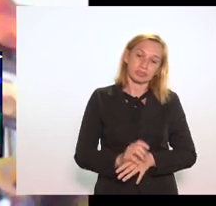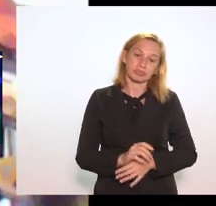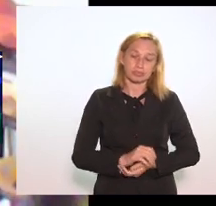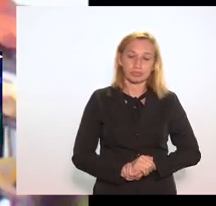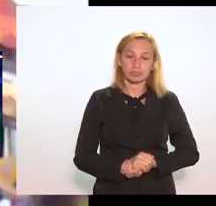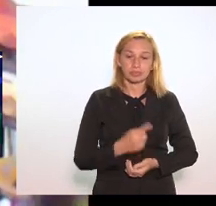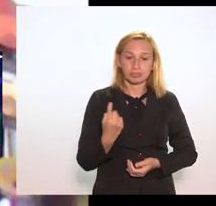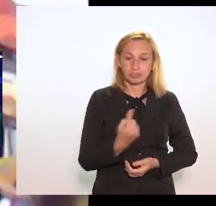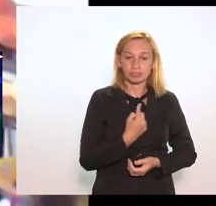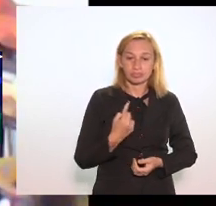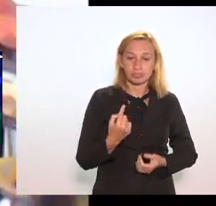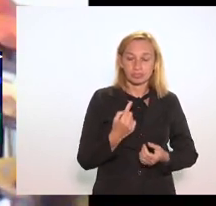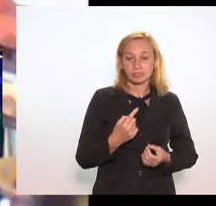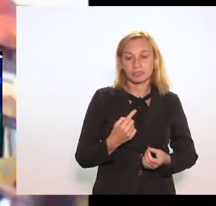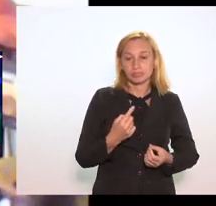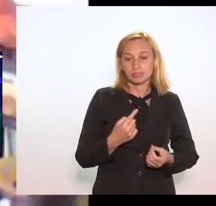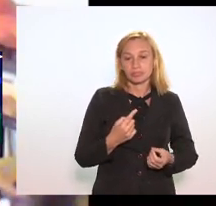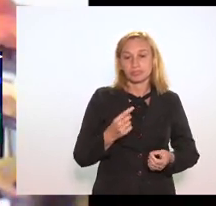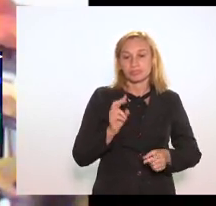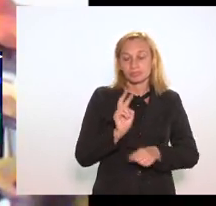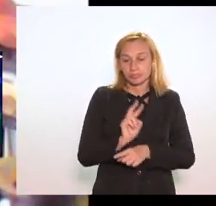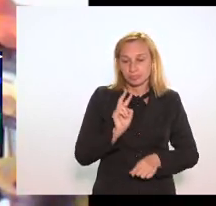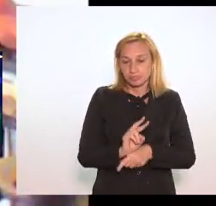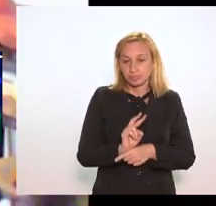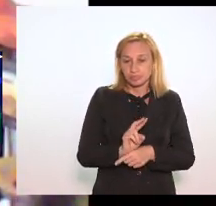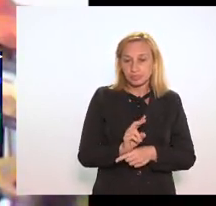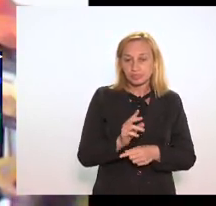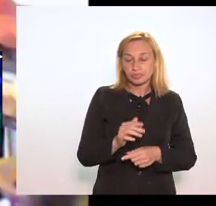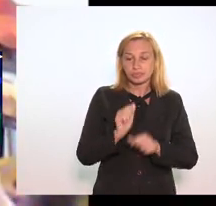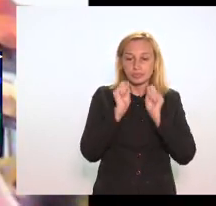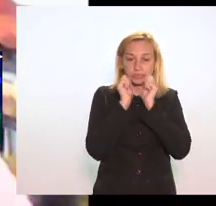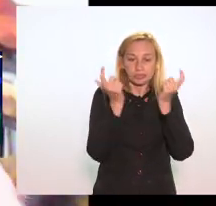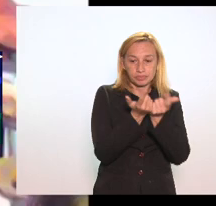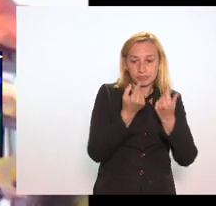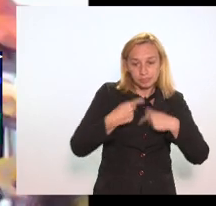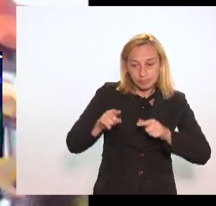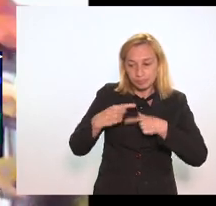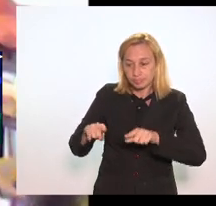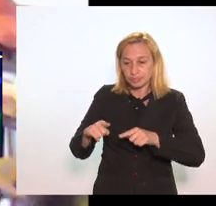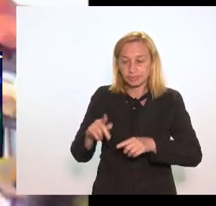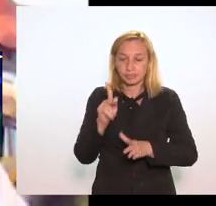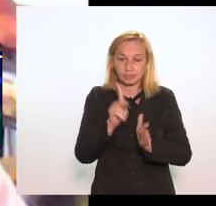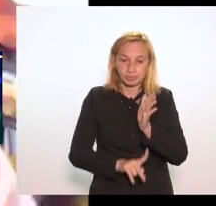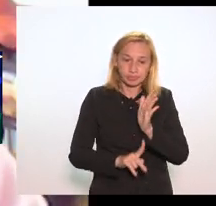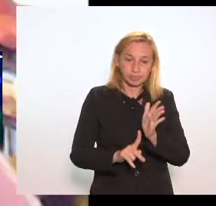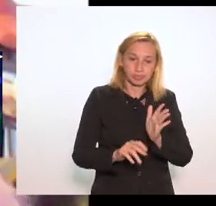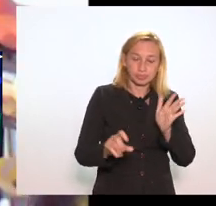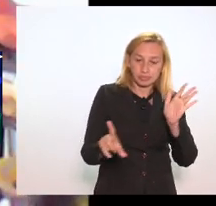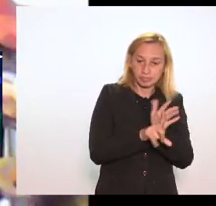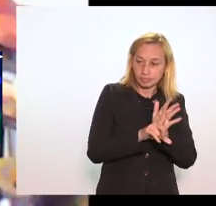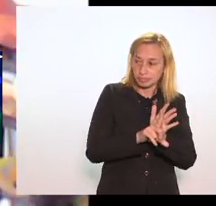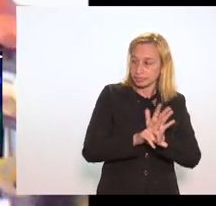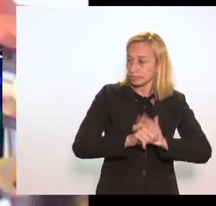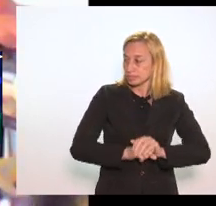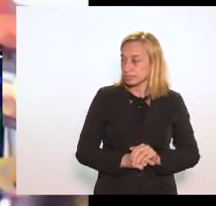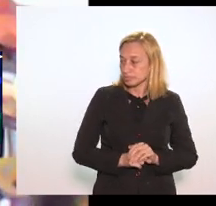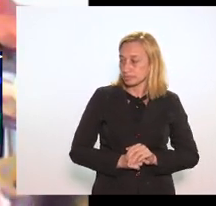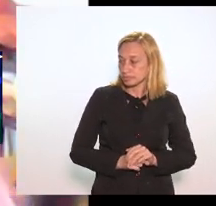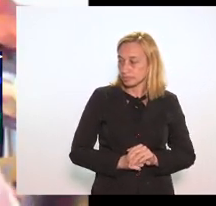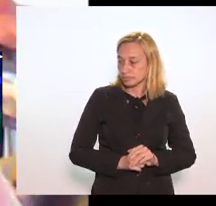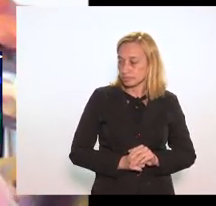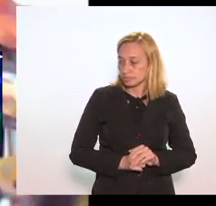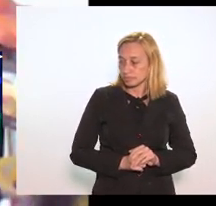é isso que a gente vai defender que alerme está sendo provocada por esse projeto de lei e que tem tomado tantas iniciativas como supera rir